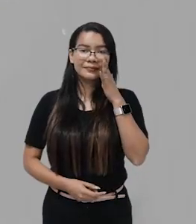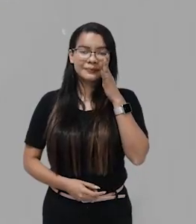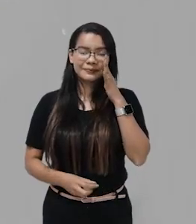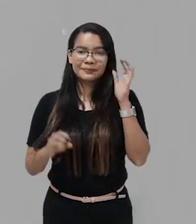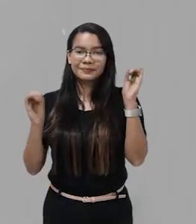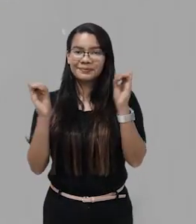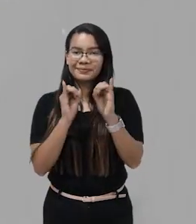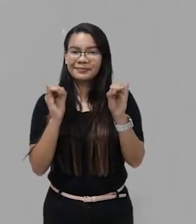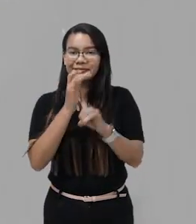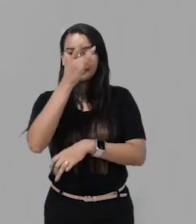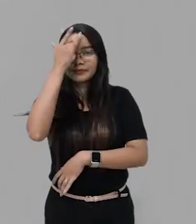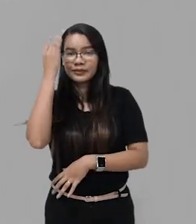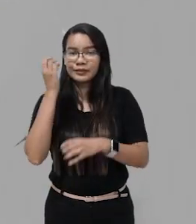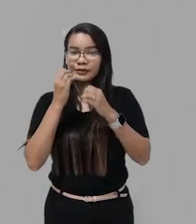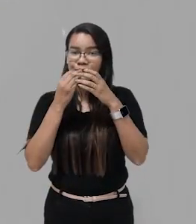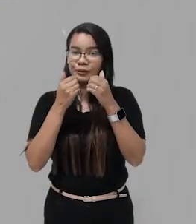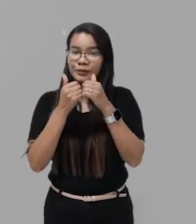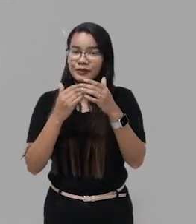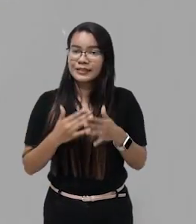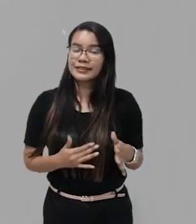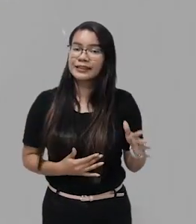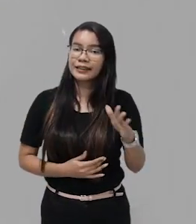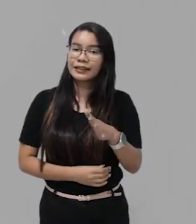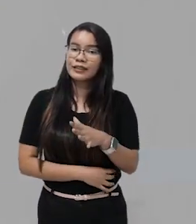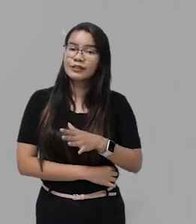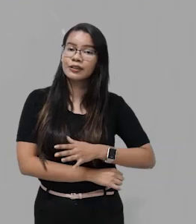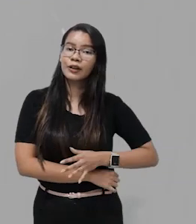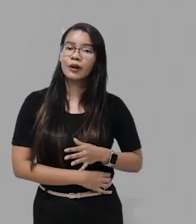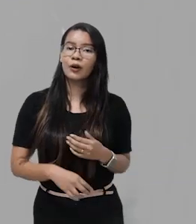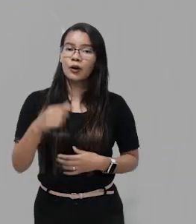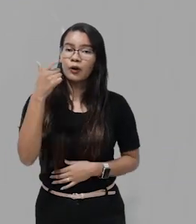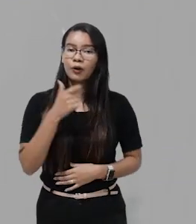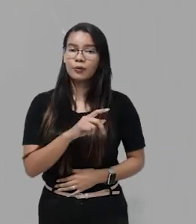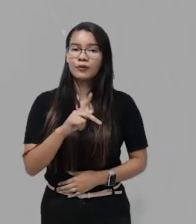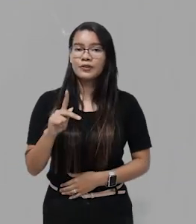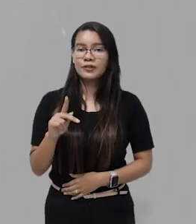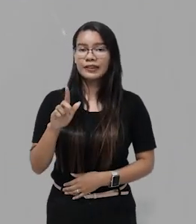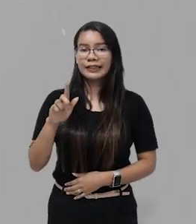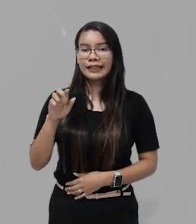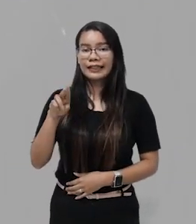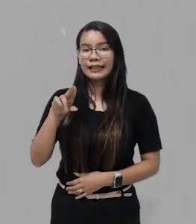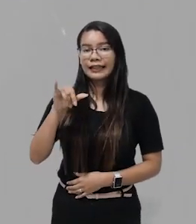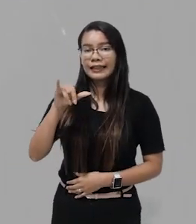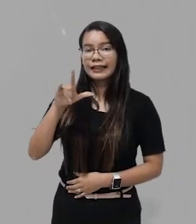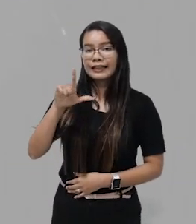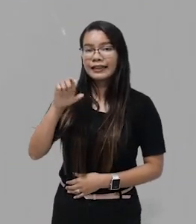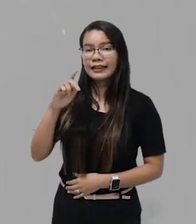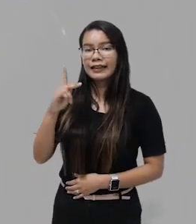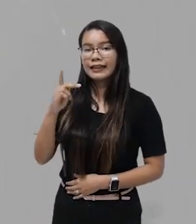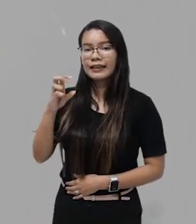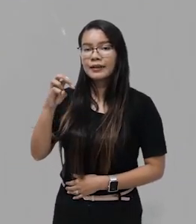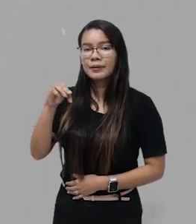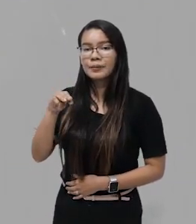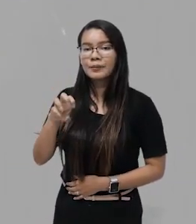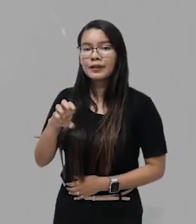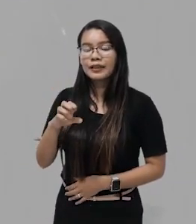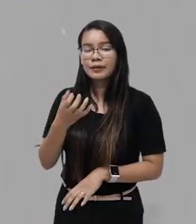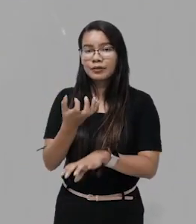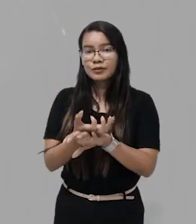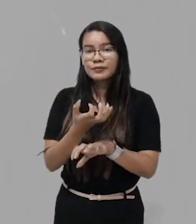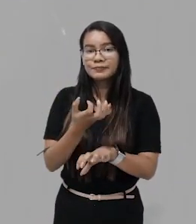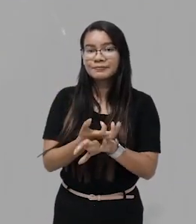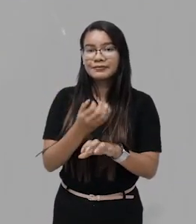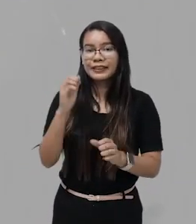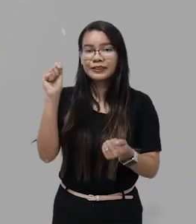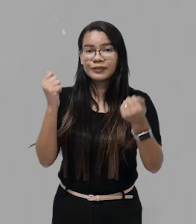Olá galerinha, tudo bem com vocês? Sou Guilherme Campos, professor de Educação Física da Rede Estadual do Maranhão, e nessa aula de hoje aqui do nosso projeto